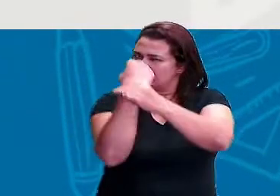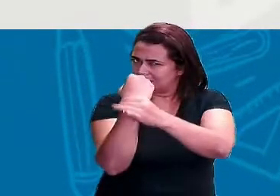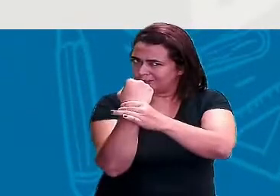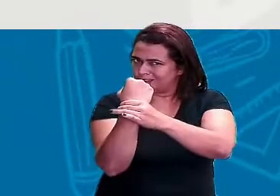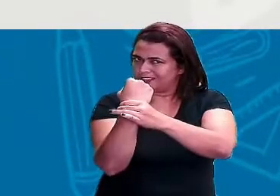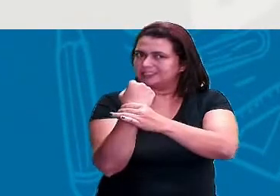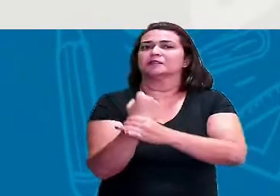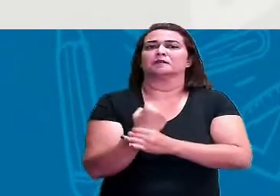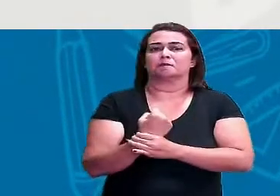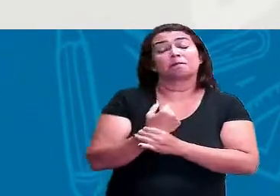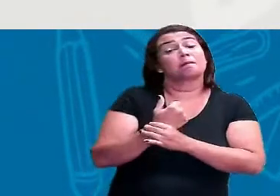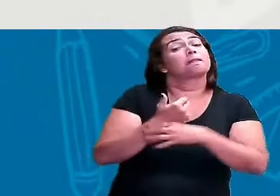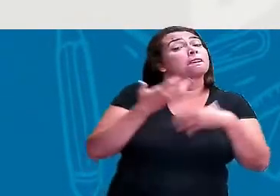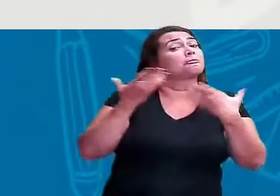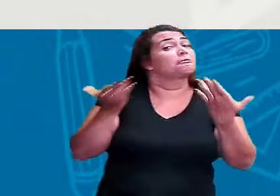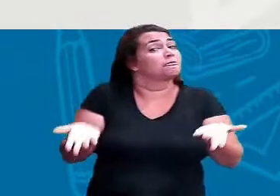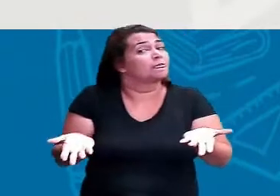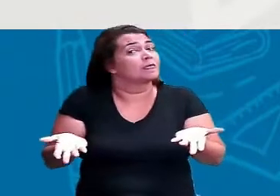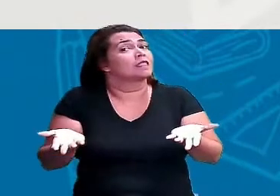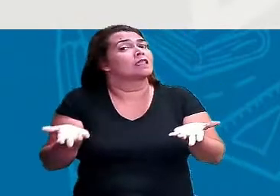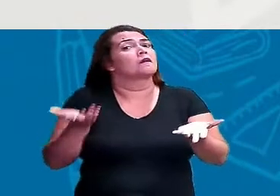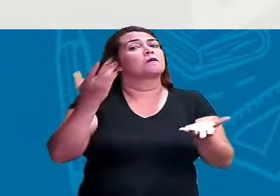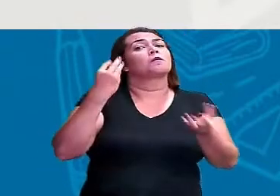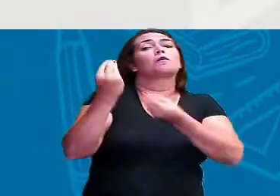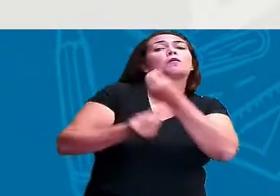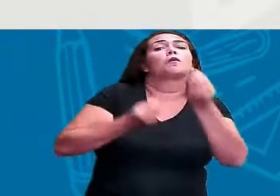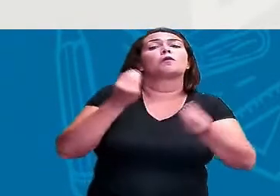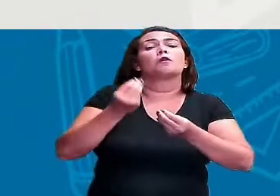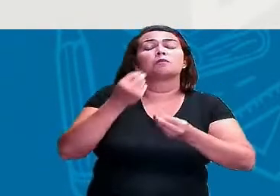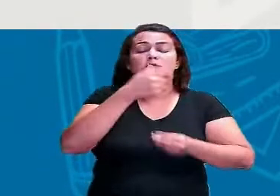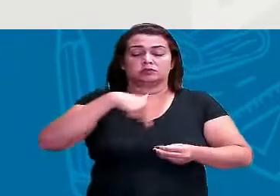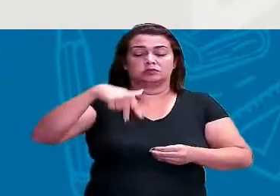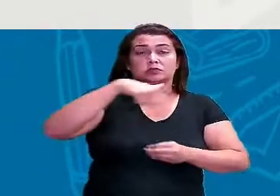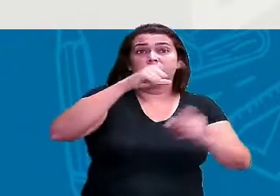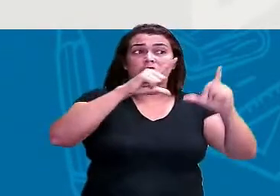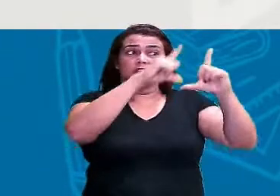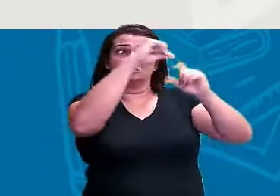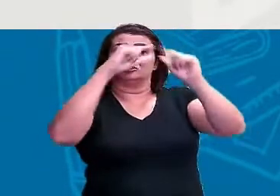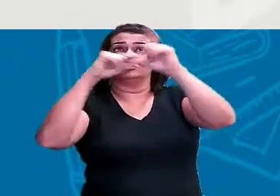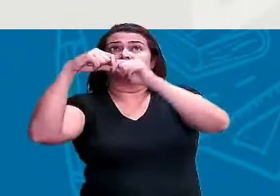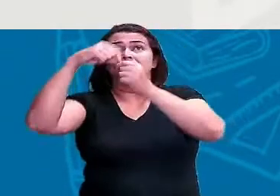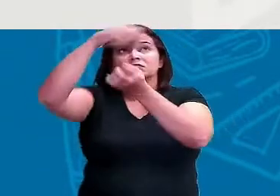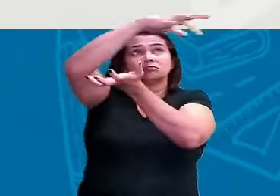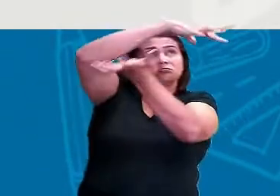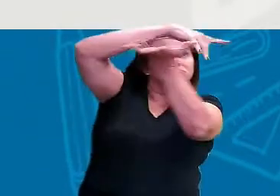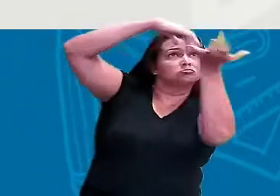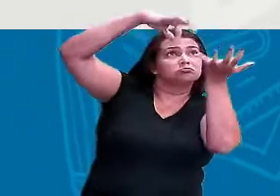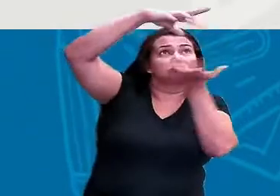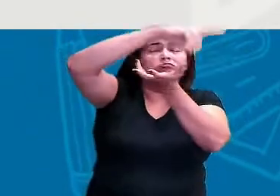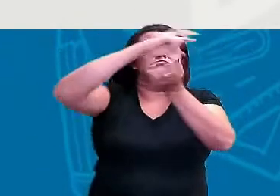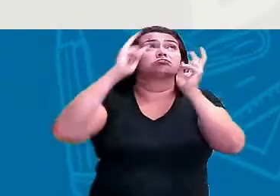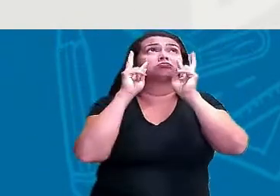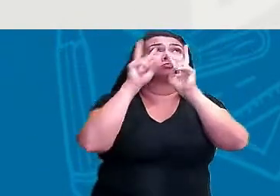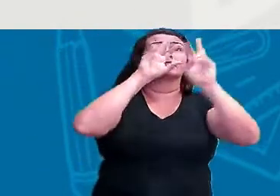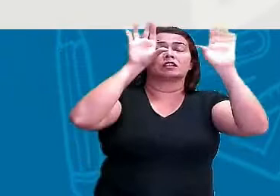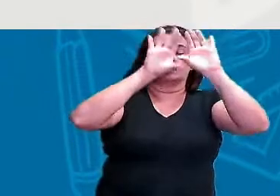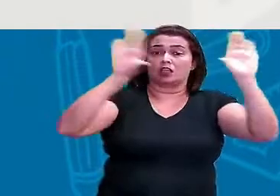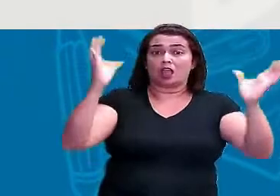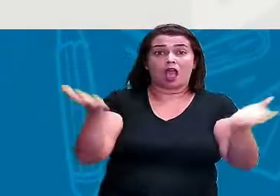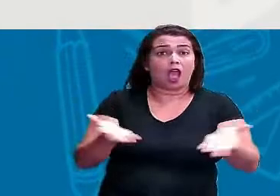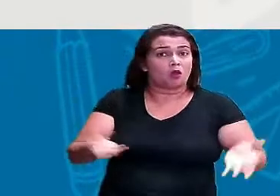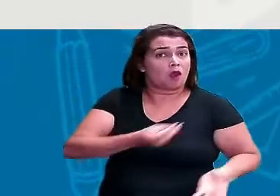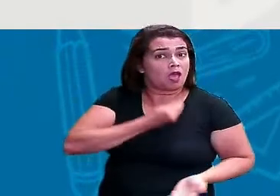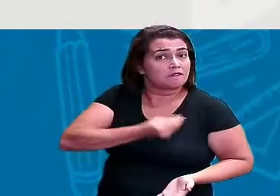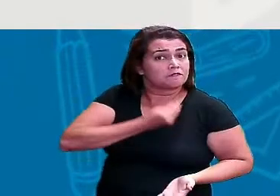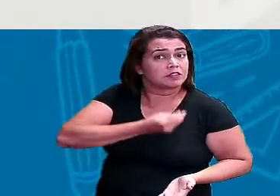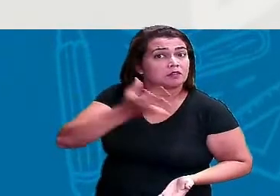certo? Então essa seria a orientação pelos astros e pelas estrelas. Lembrando que nós estamos ao vivo, e se